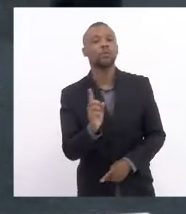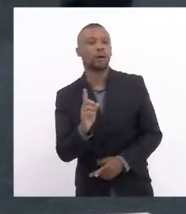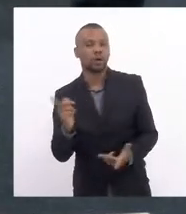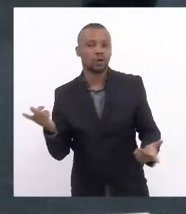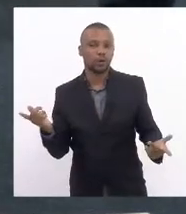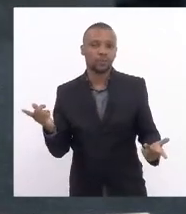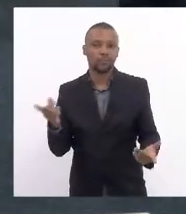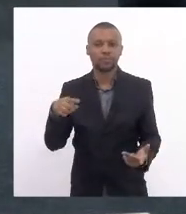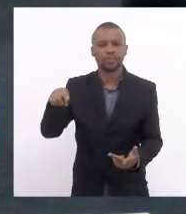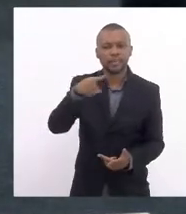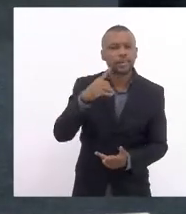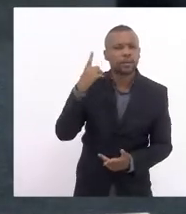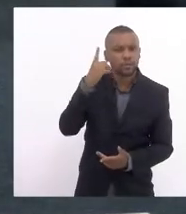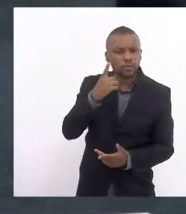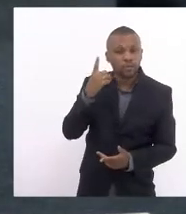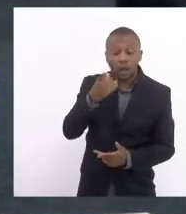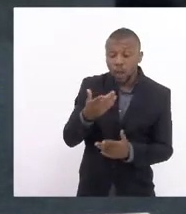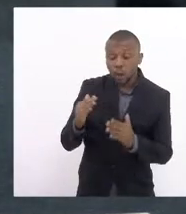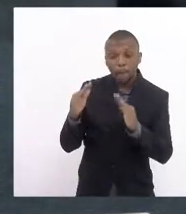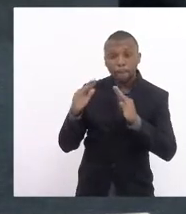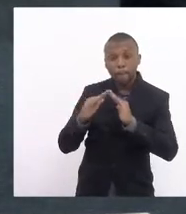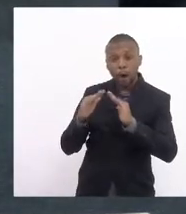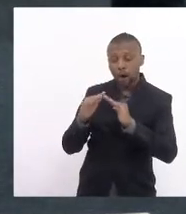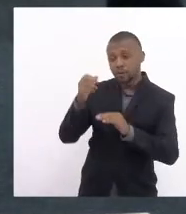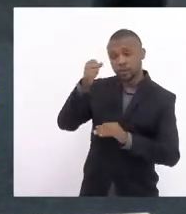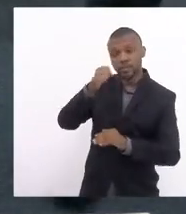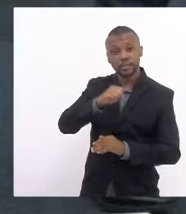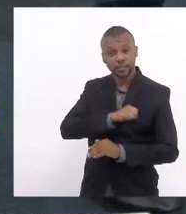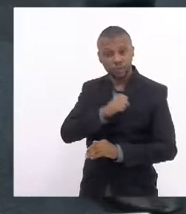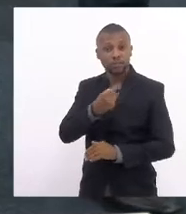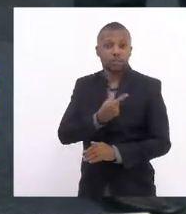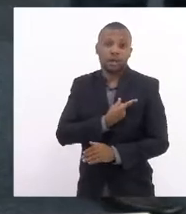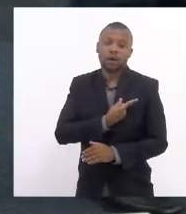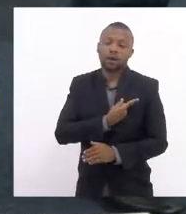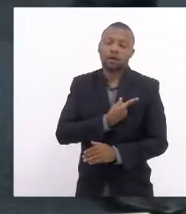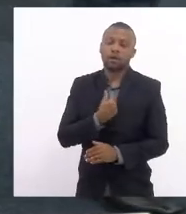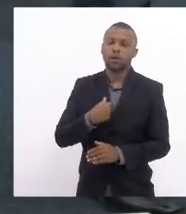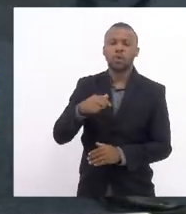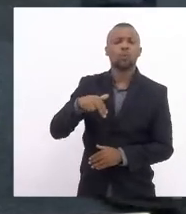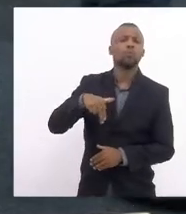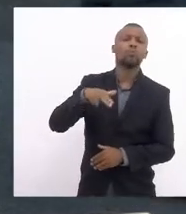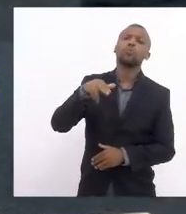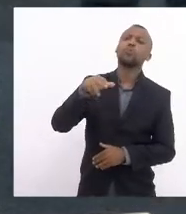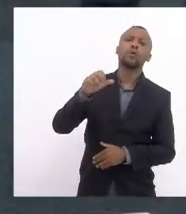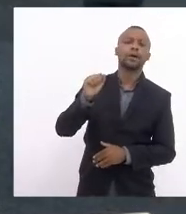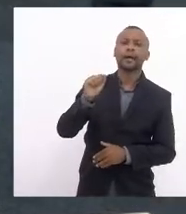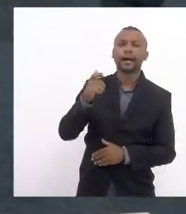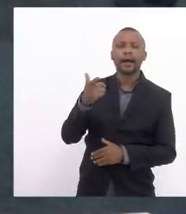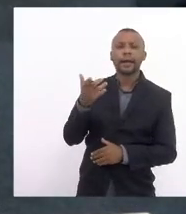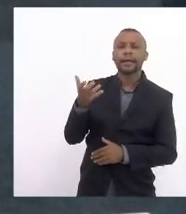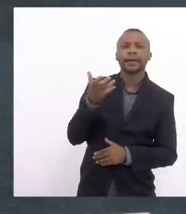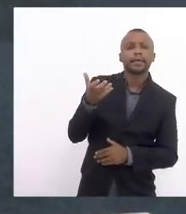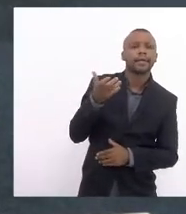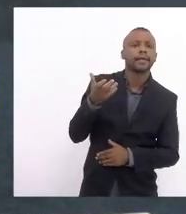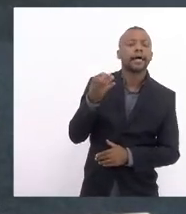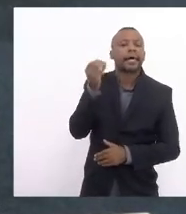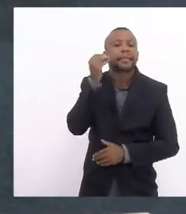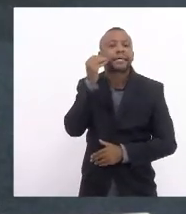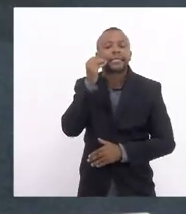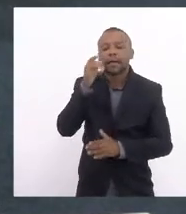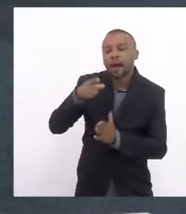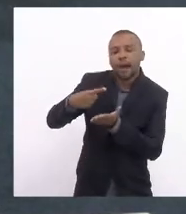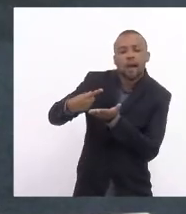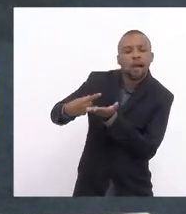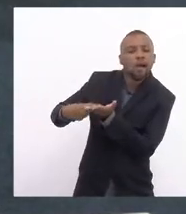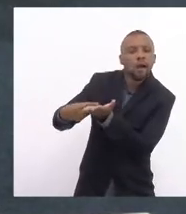vocês que são deputados que estão me escutando, eu moro na cidade. Eu jamais iria, com todo respeito, tentar me envolver